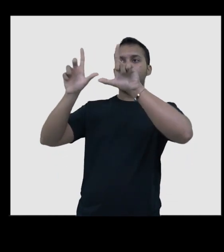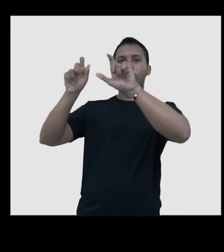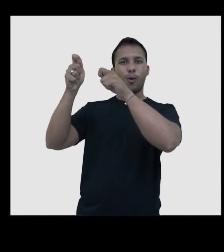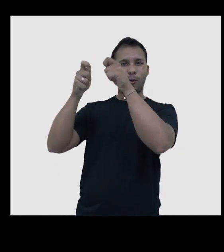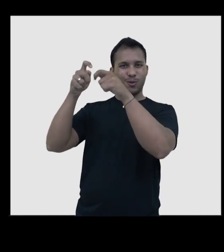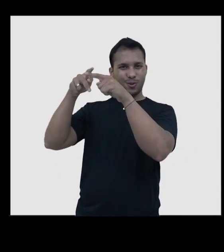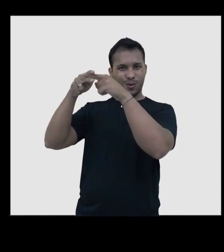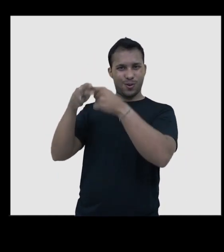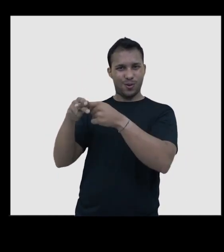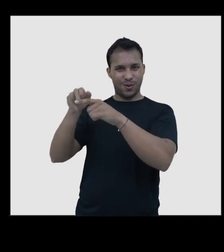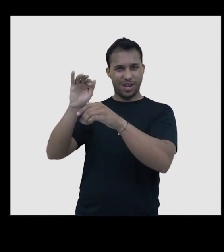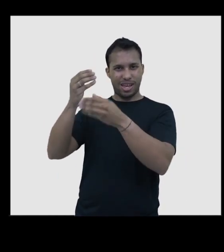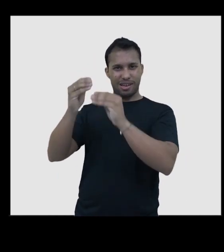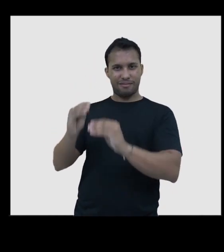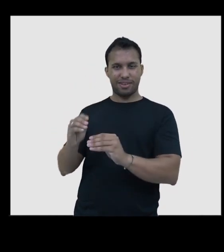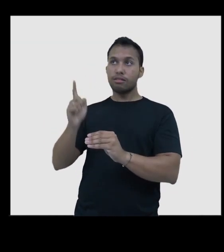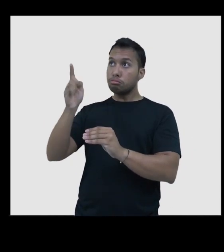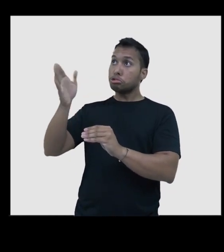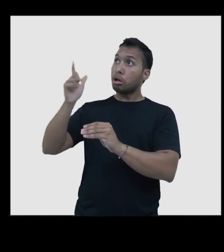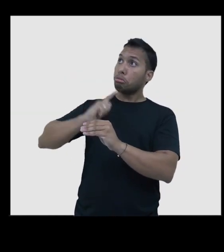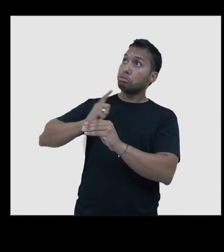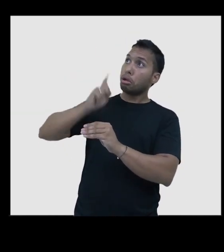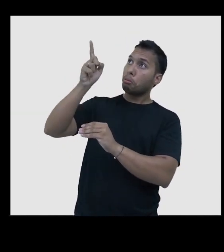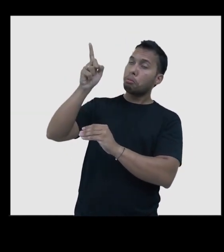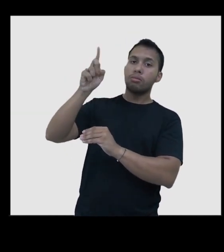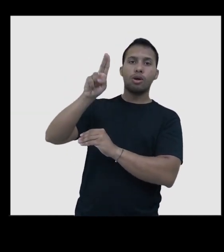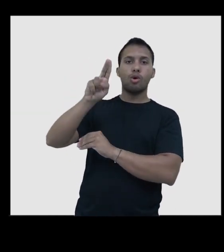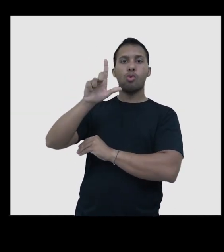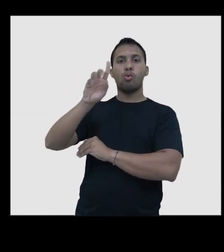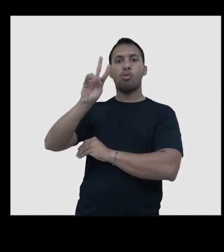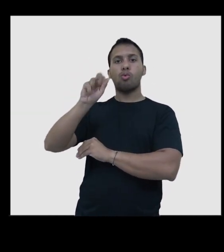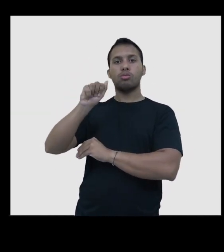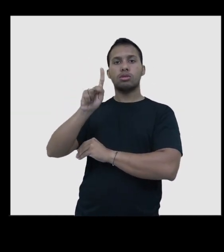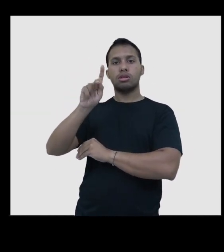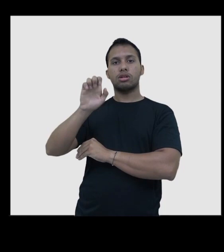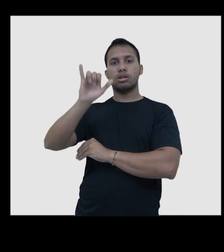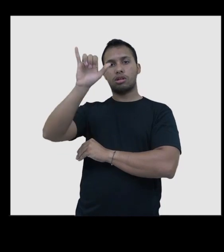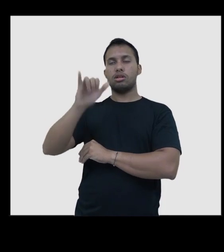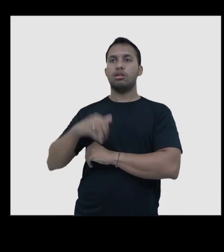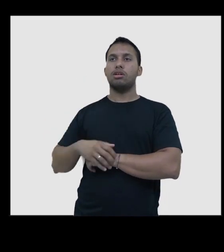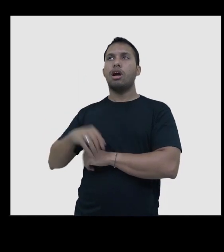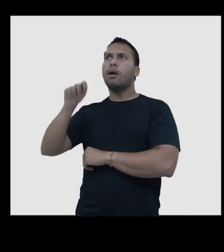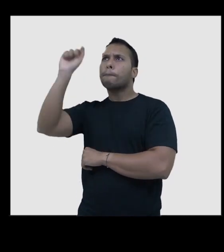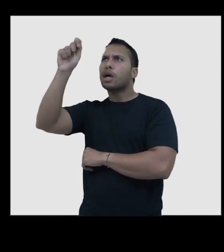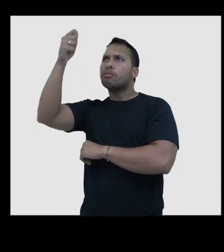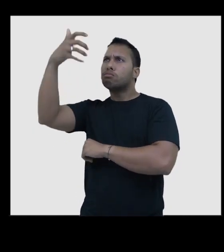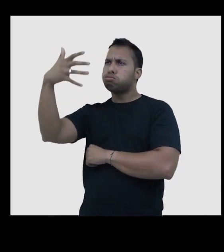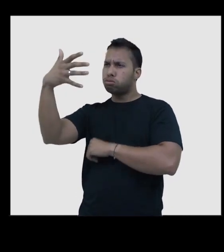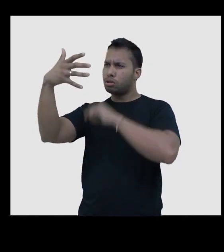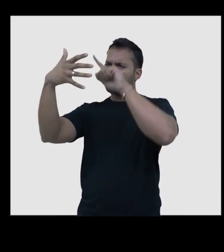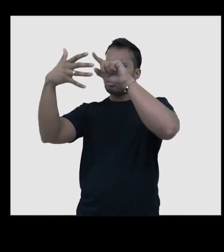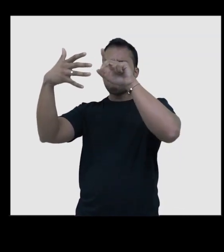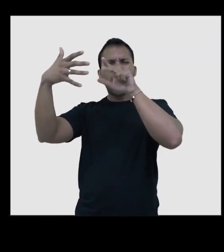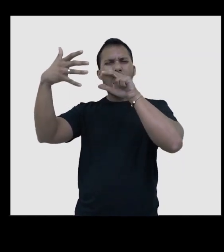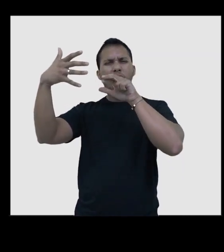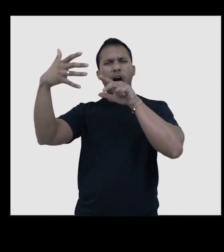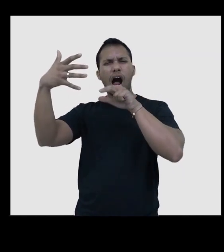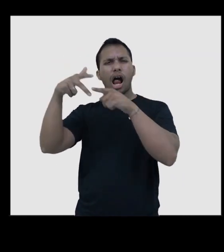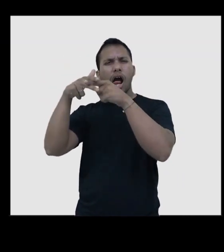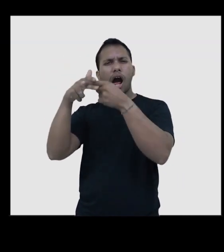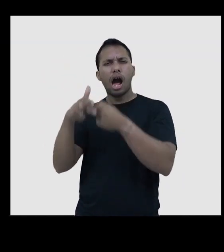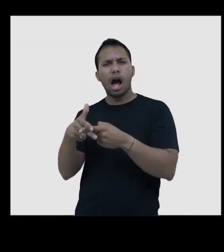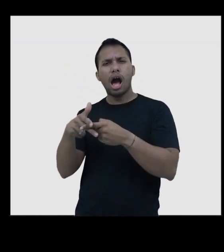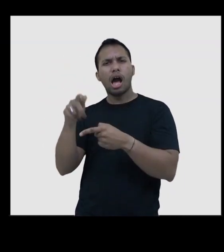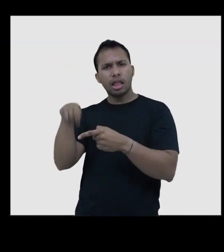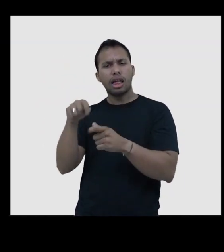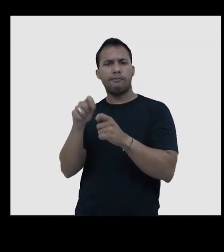aqui no painel Effect Controls. E aqui a gente percebe que ele tem bastante controles aqui que a